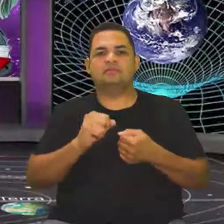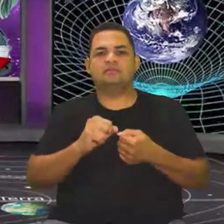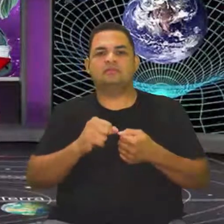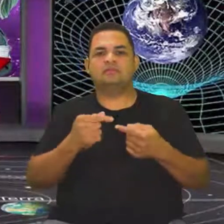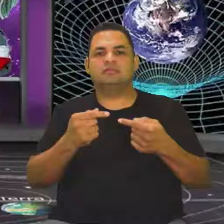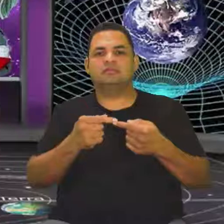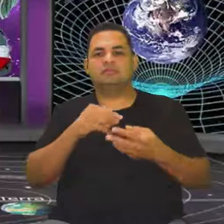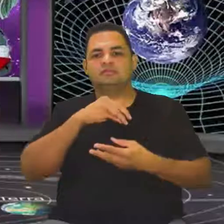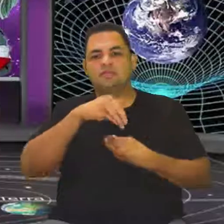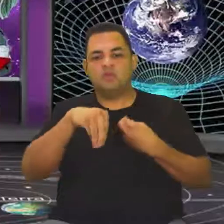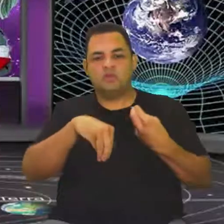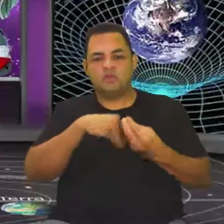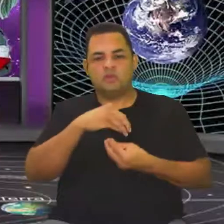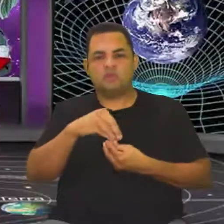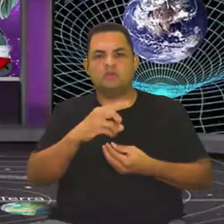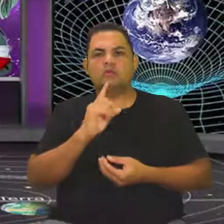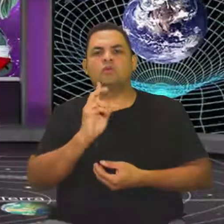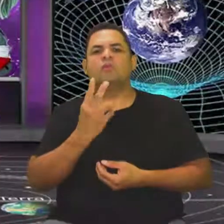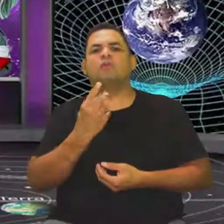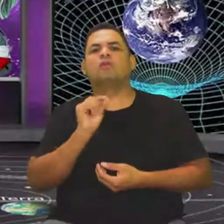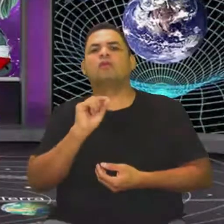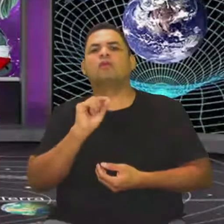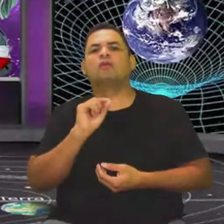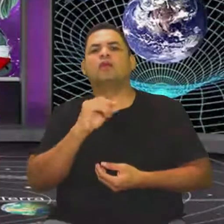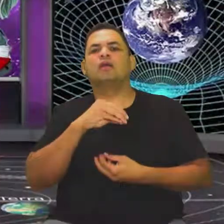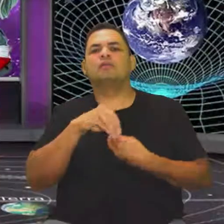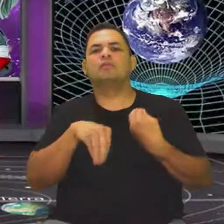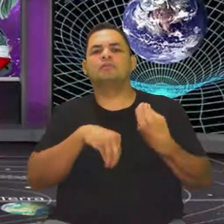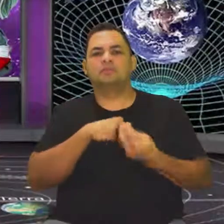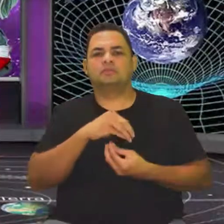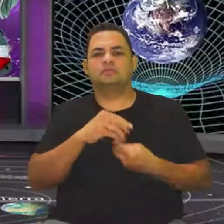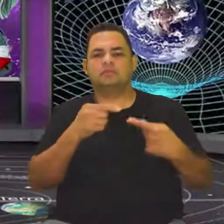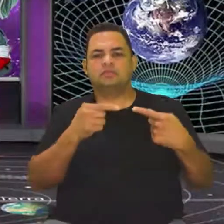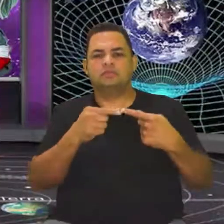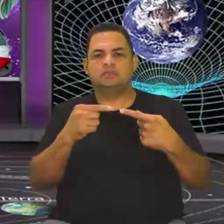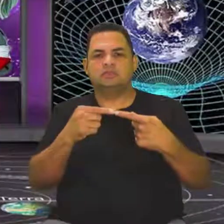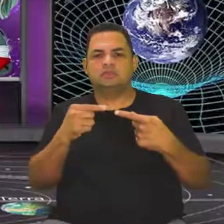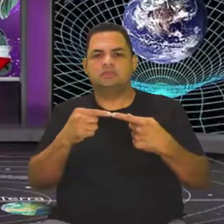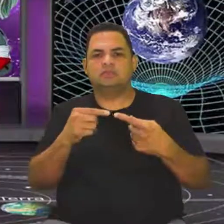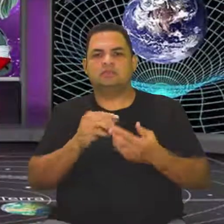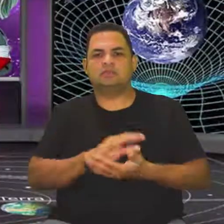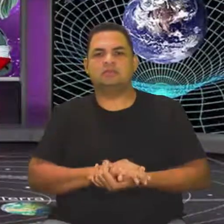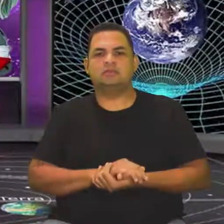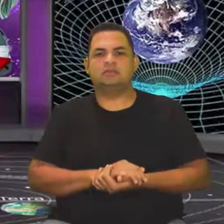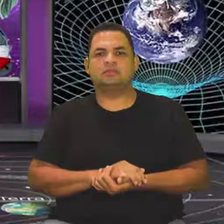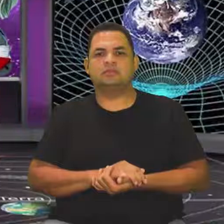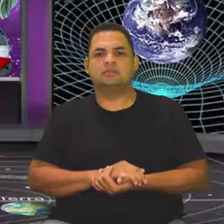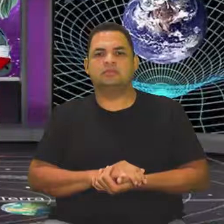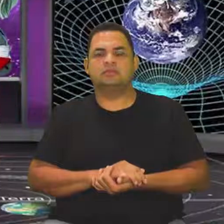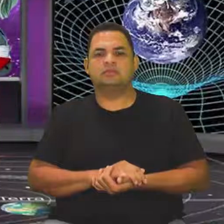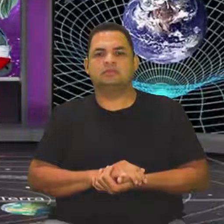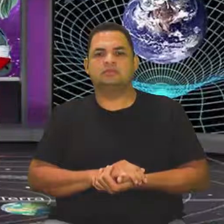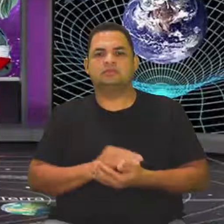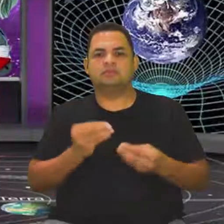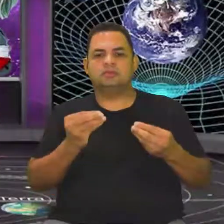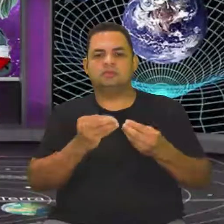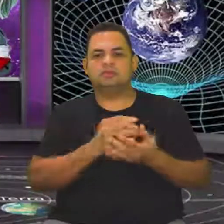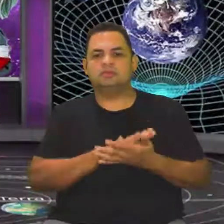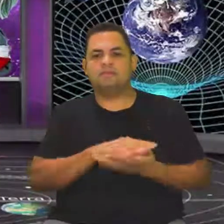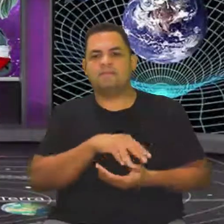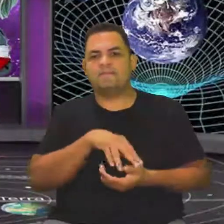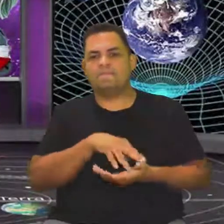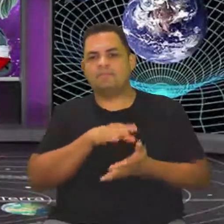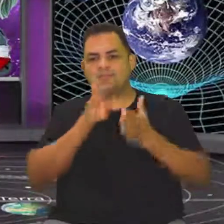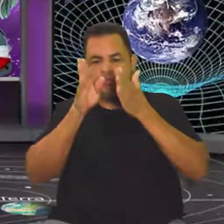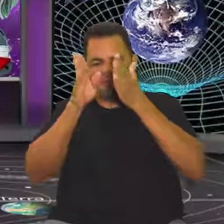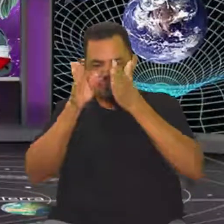associação mista. O que é a associação mista mesmo? Isso aí, a associação mista, ela é a mistura da associação